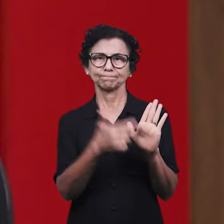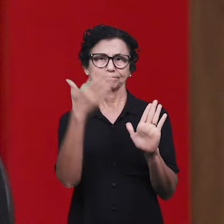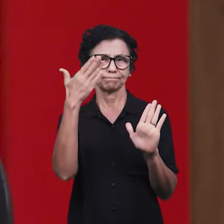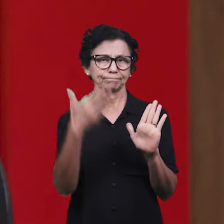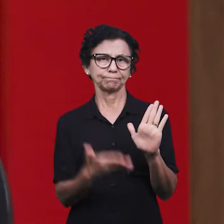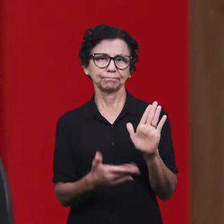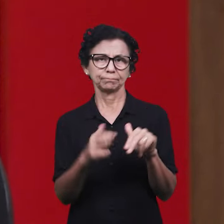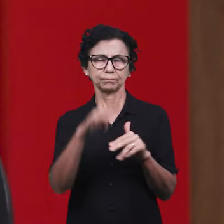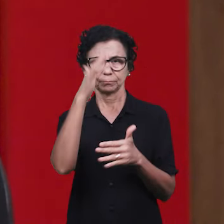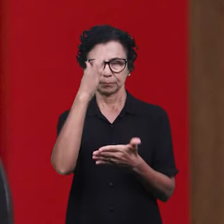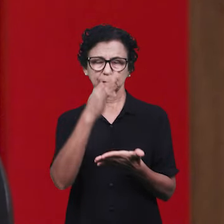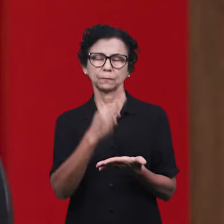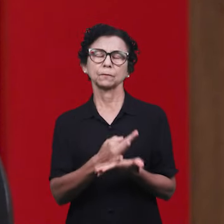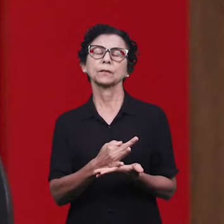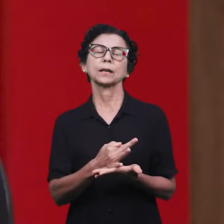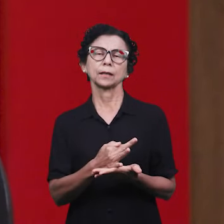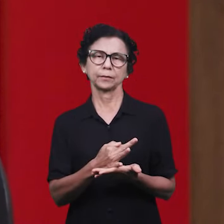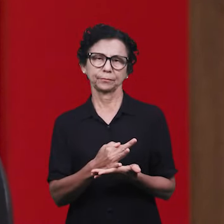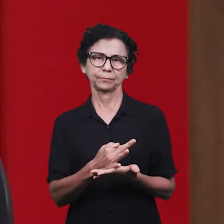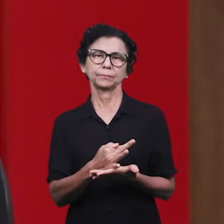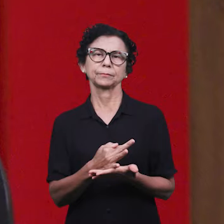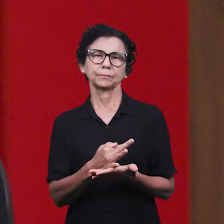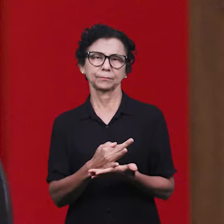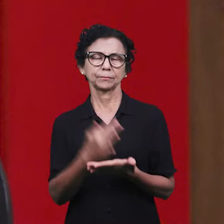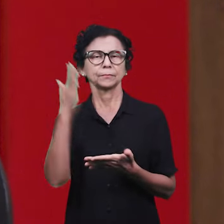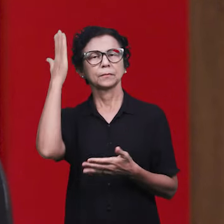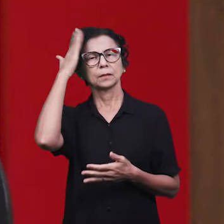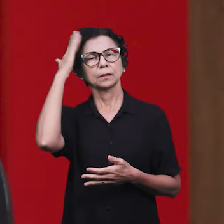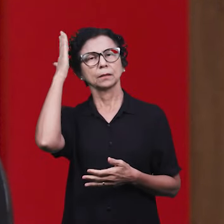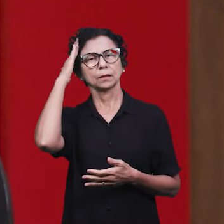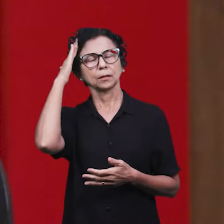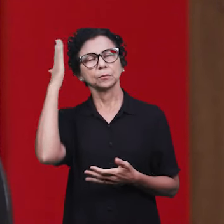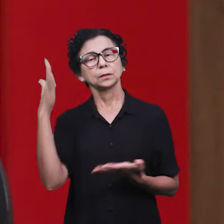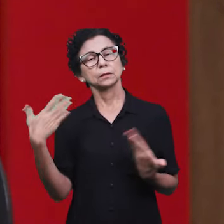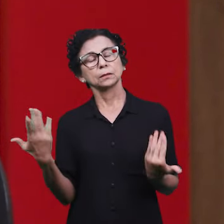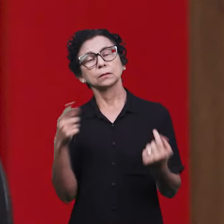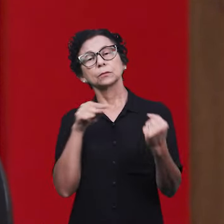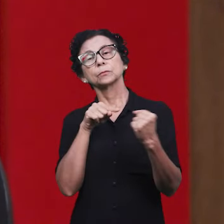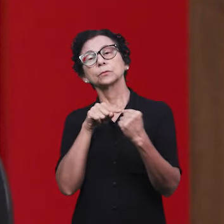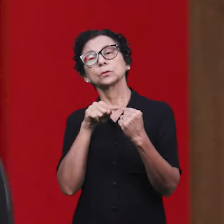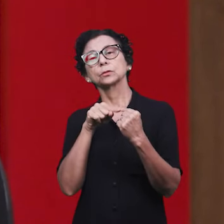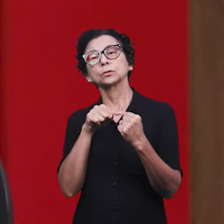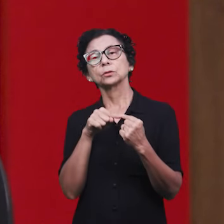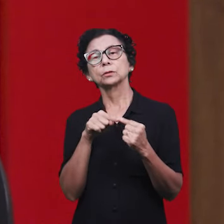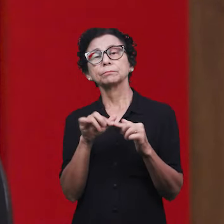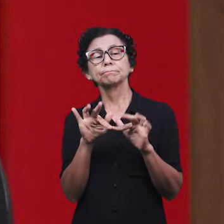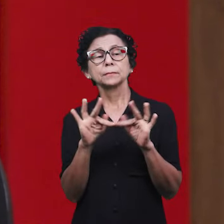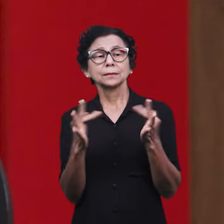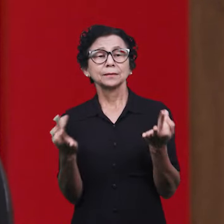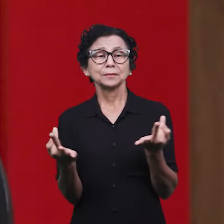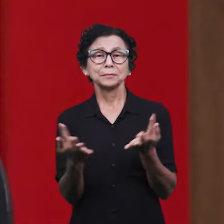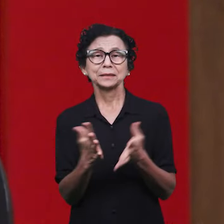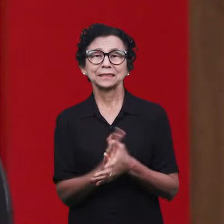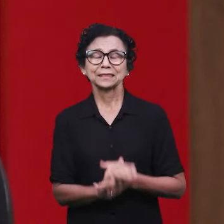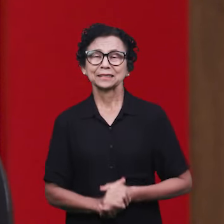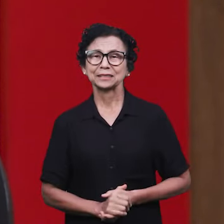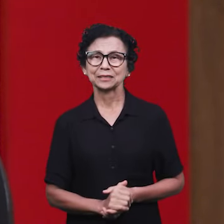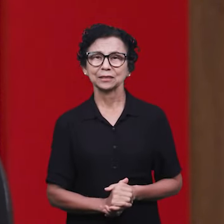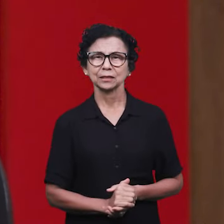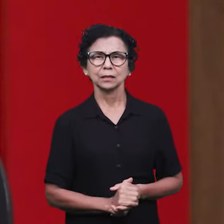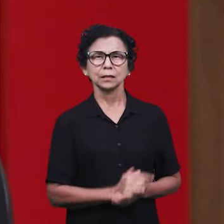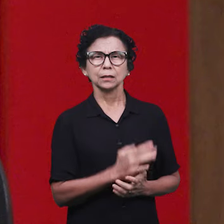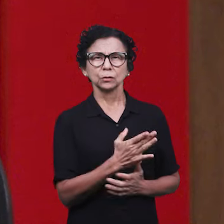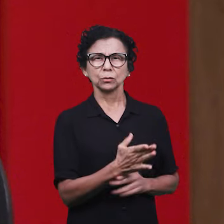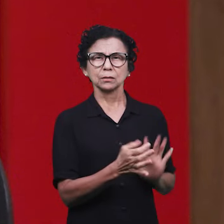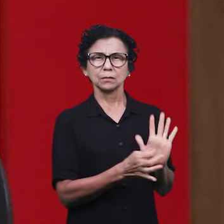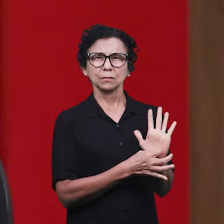nós podemos alcançar isso. O nosso objetivo aqui é simplesmente de colocar todas essas questões que